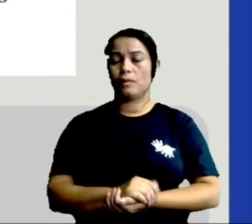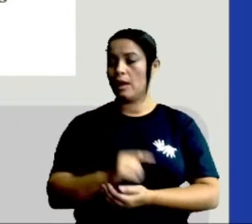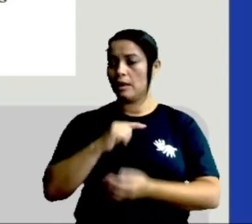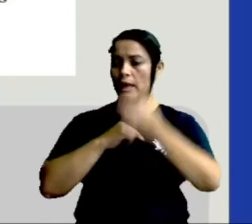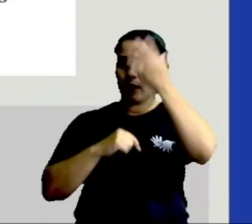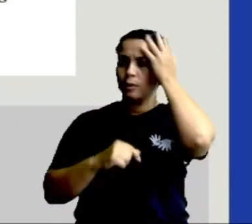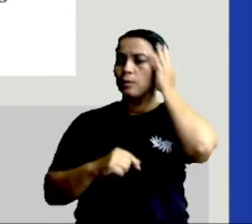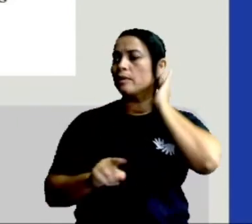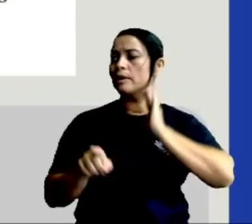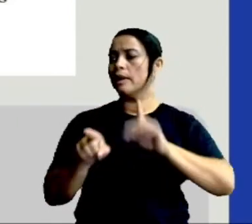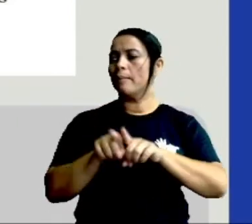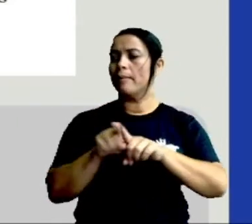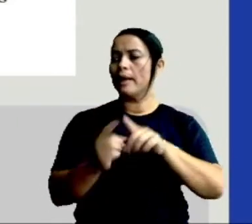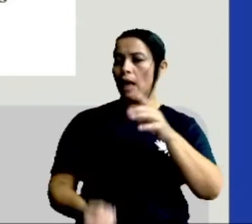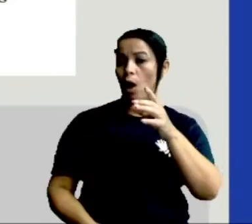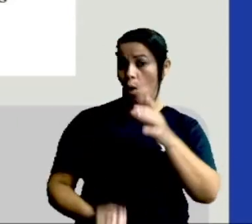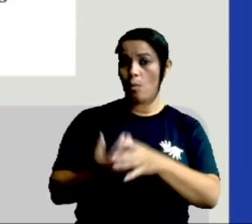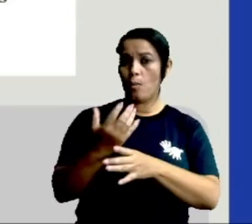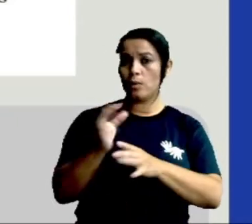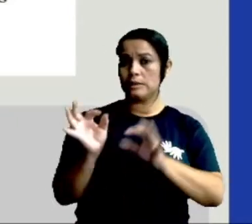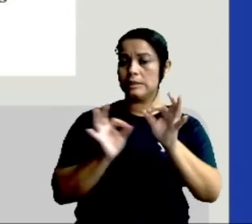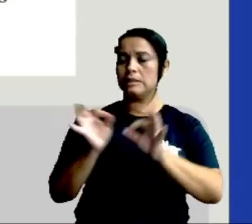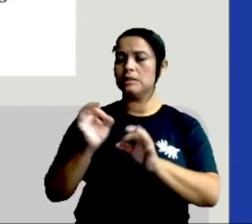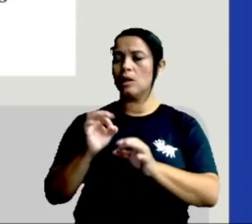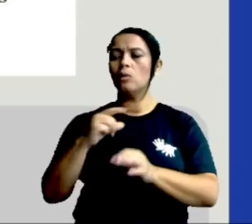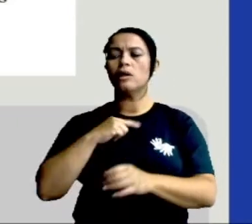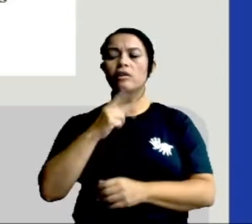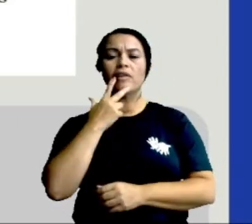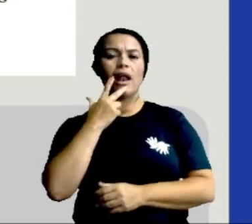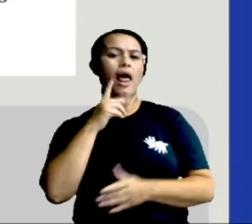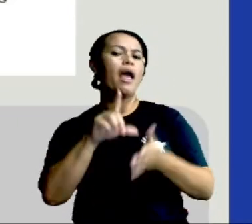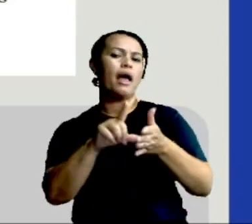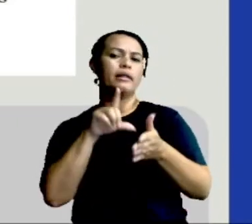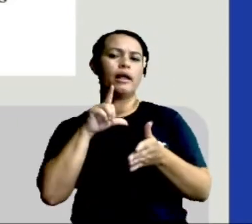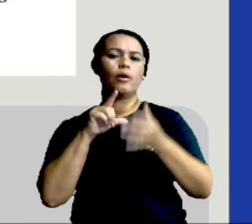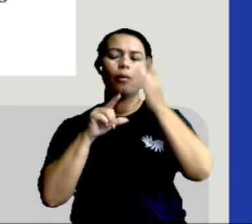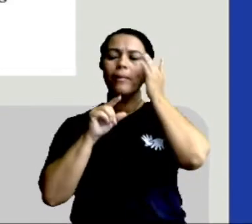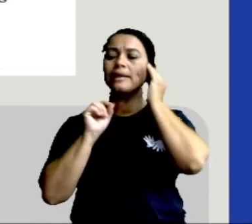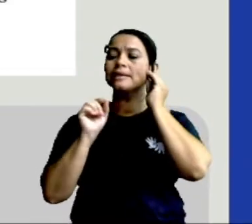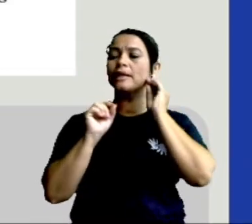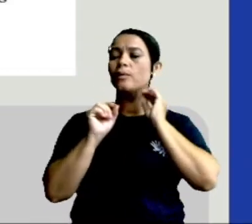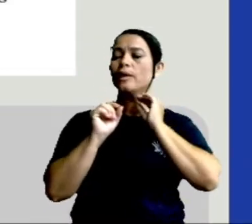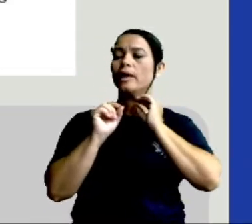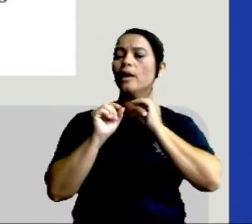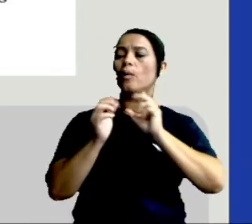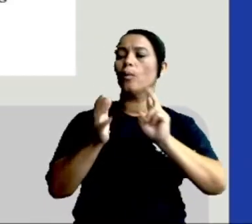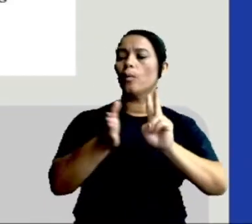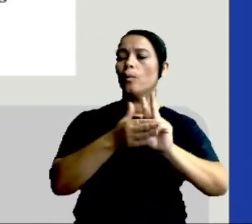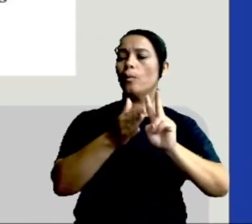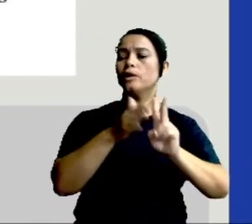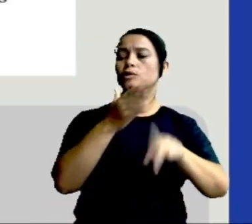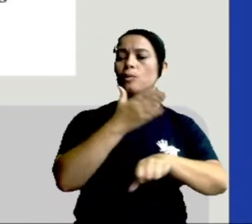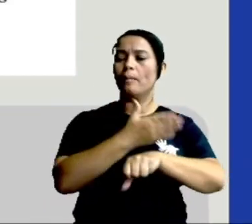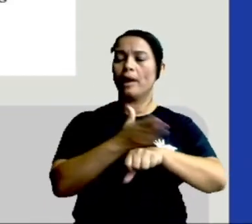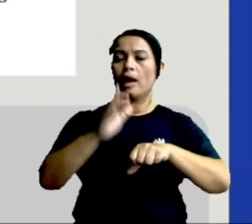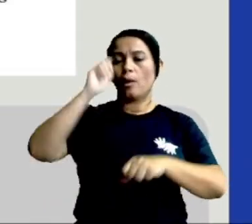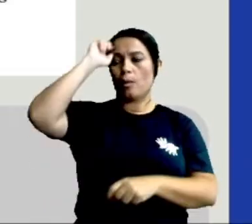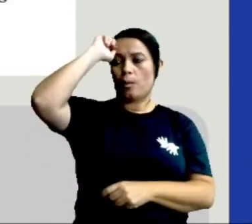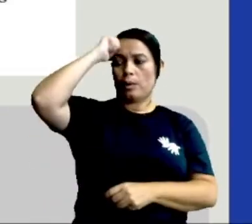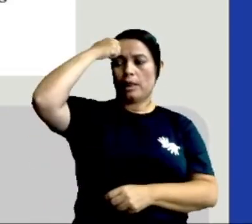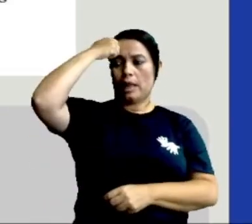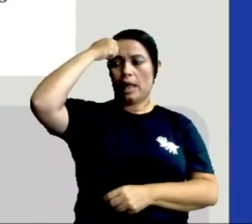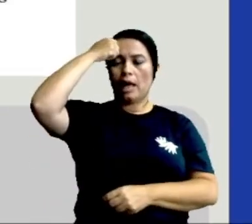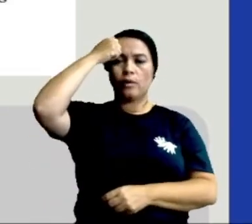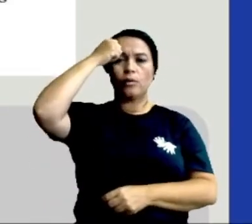Aqui nessa composição temos aí o que eu falei anteriormente, que seria o índio, o branco, o